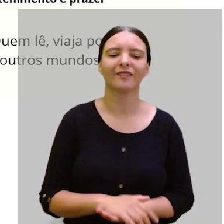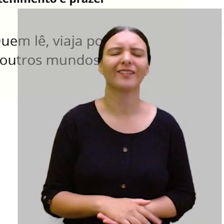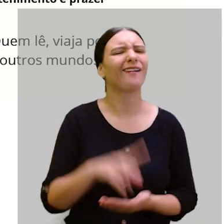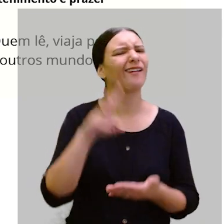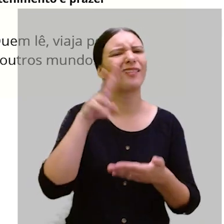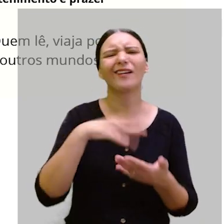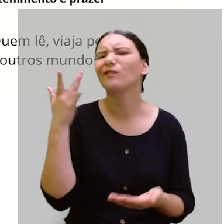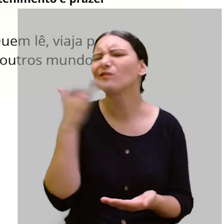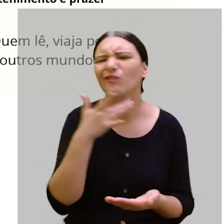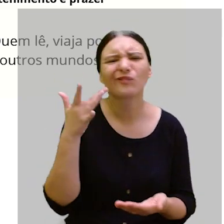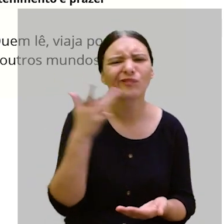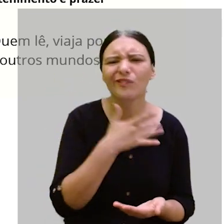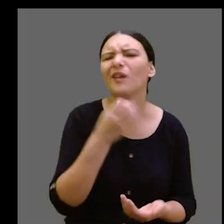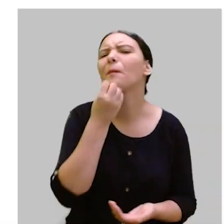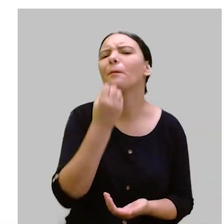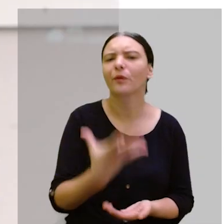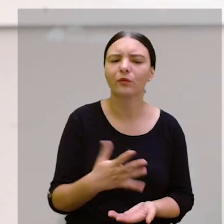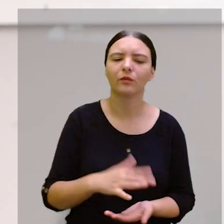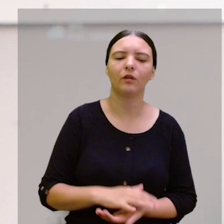ler é gostoso, ler é bom.